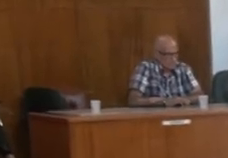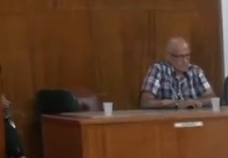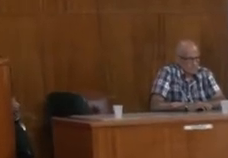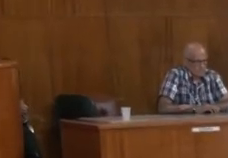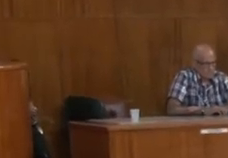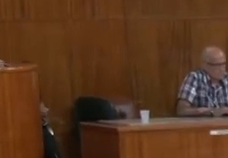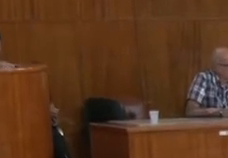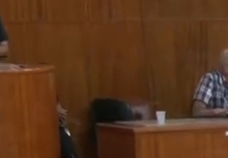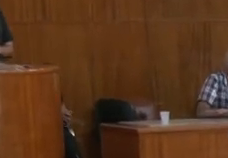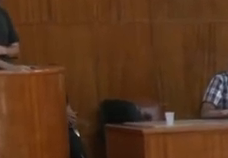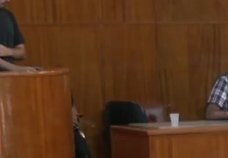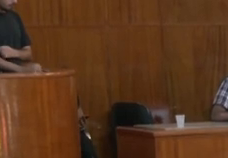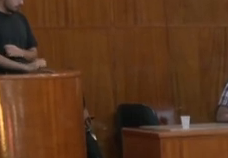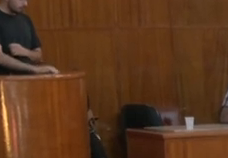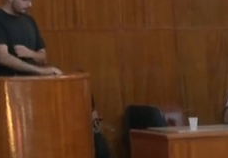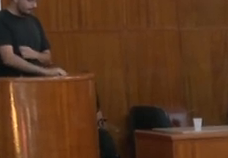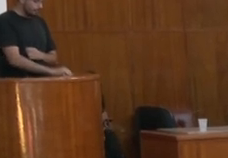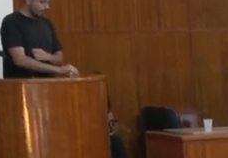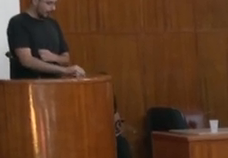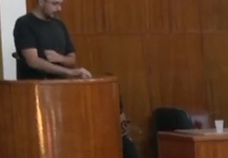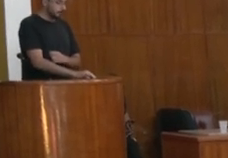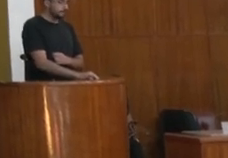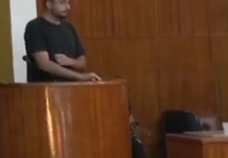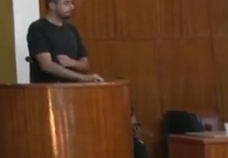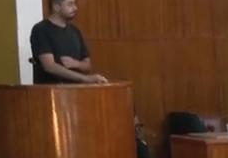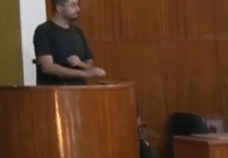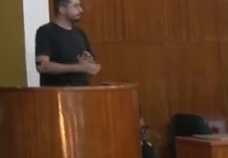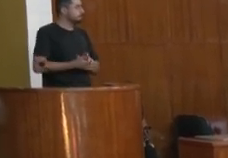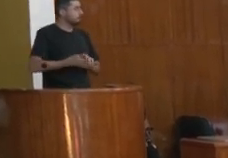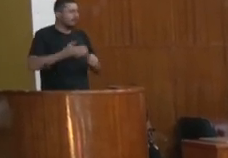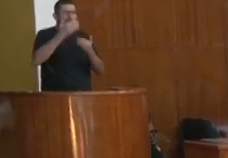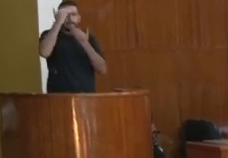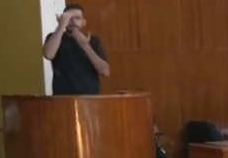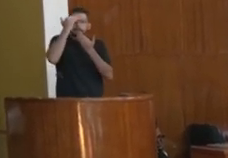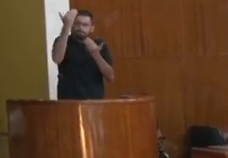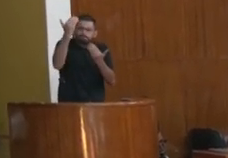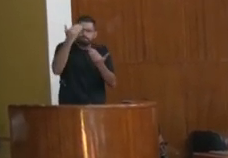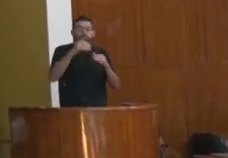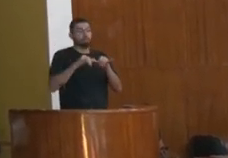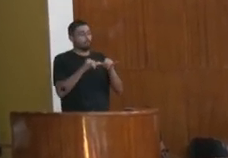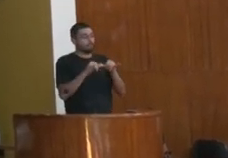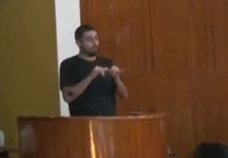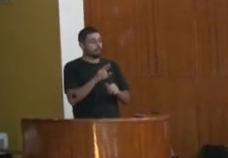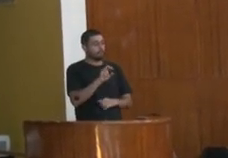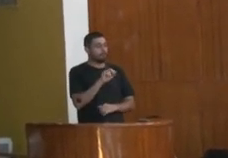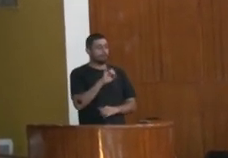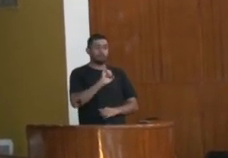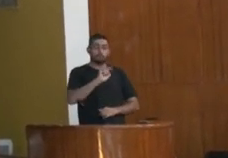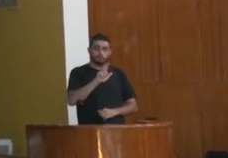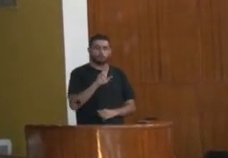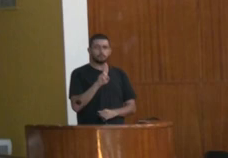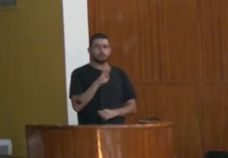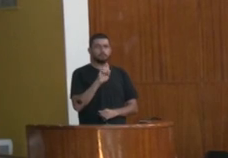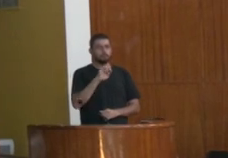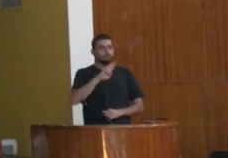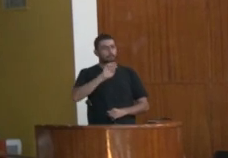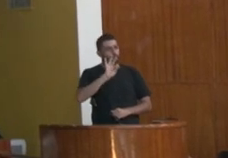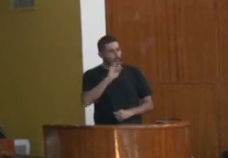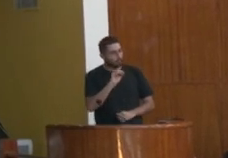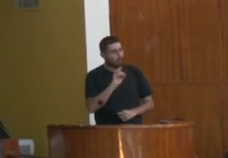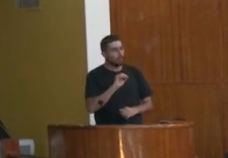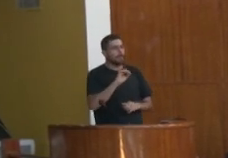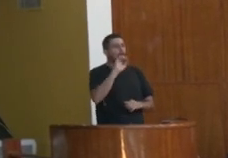Eu queria, de público, agradecer o Supermercado Royal, Humberto, leve a toda a diretoria do